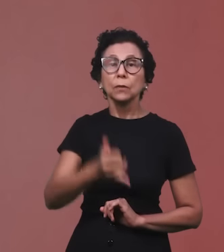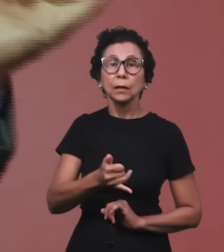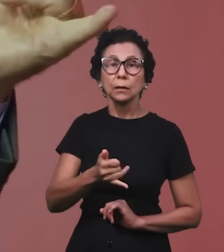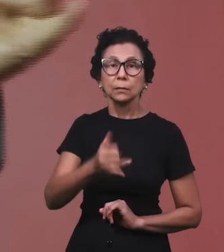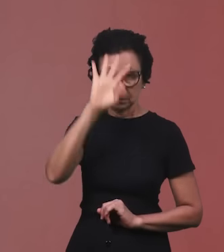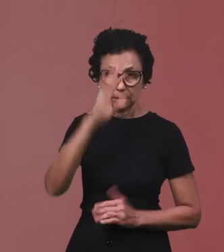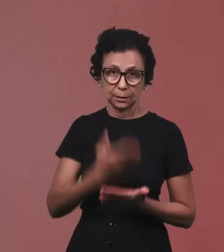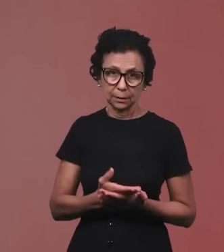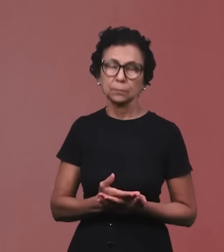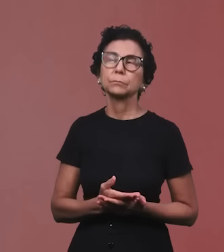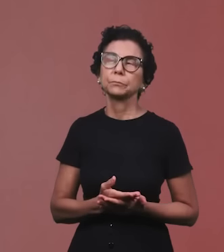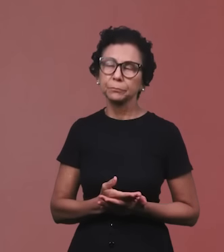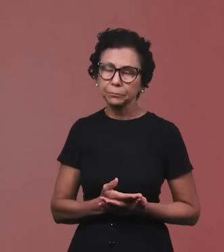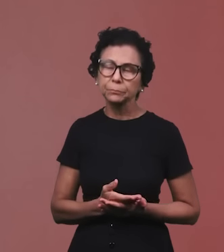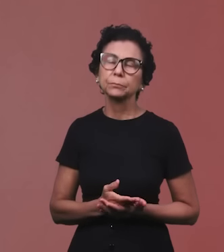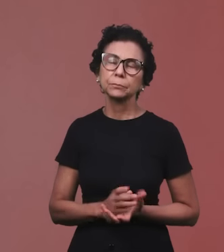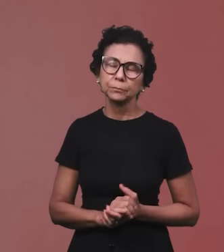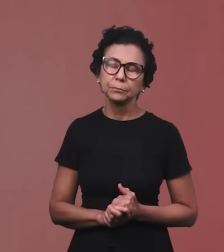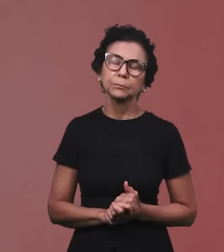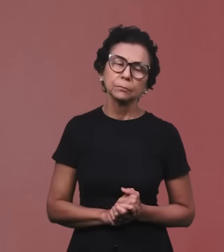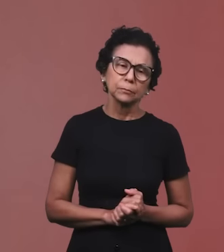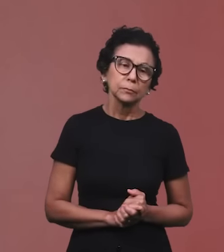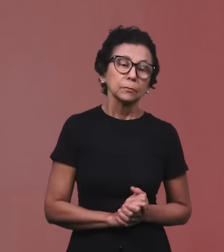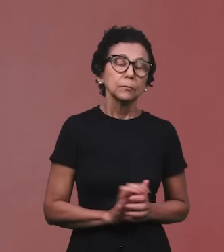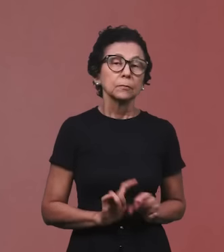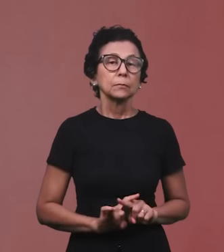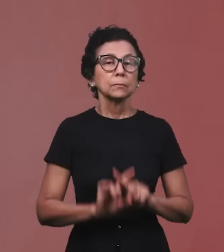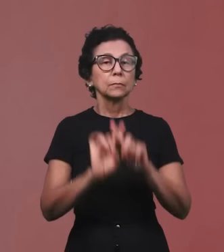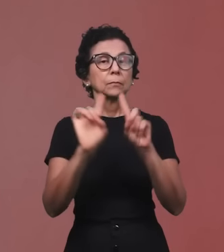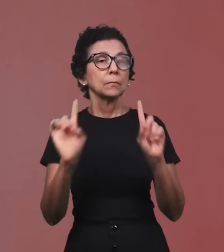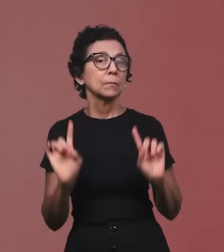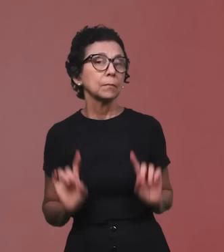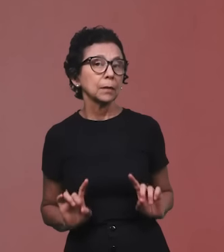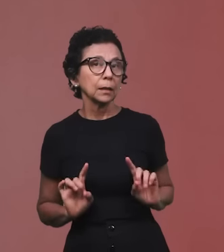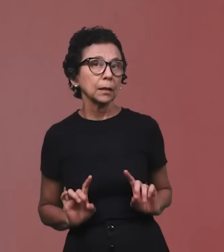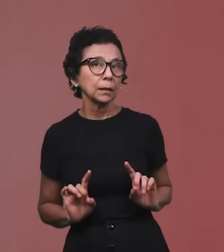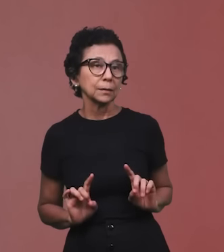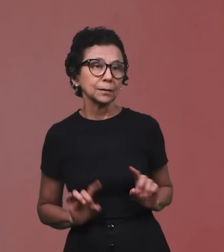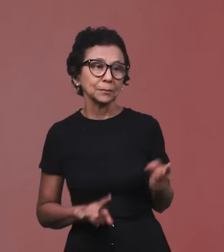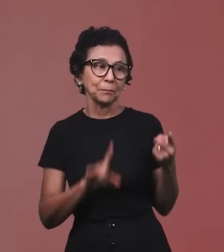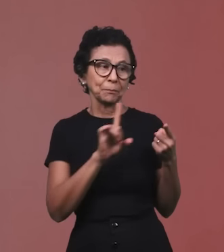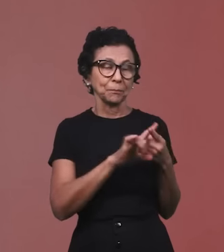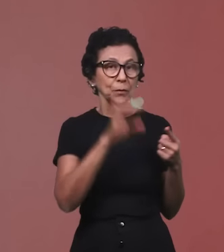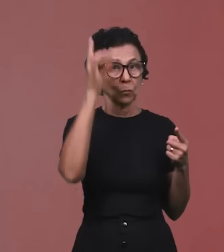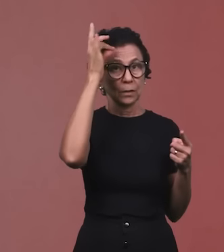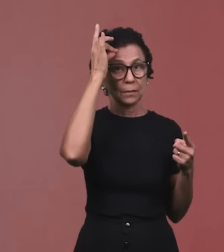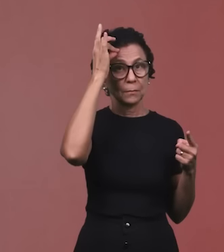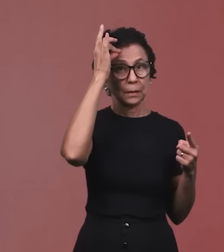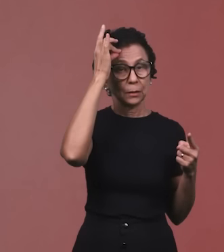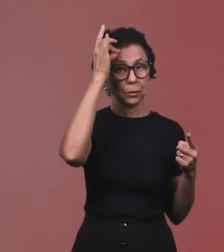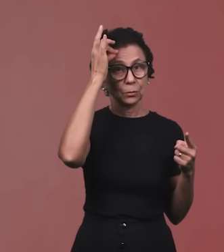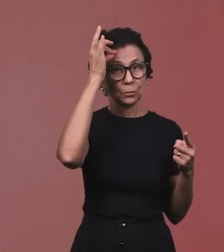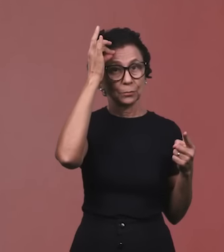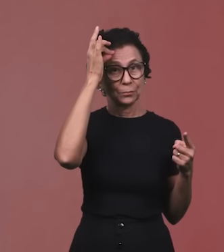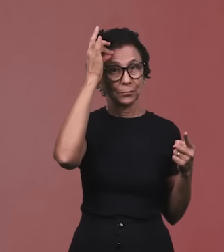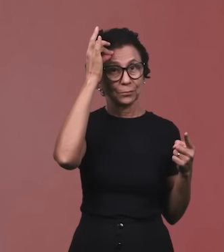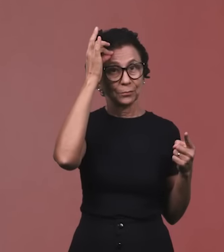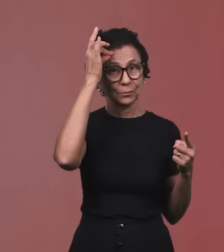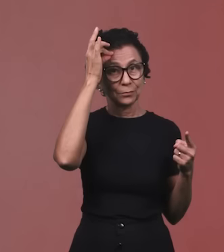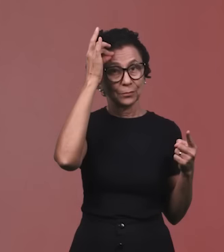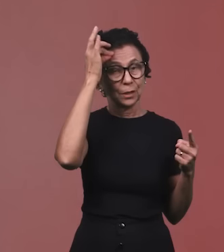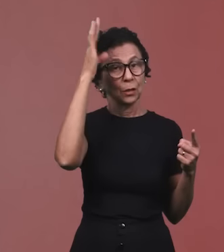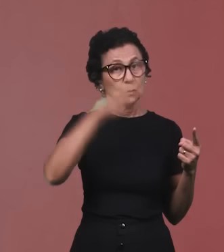nisso? Creio, o Espírito Santo fala. Mas acontece que o Espírito do mal também fala. E outra coisa, e tem o Espírito